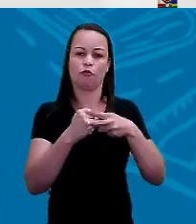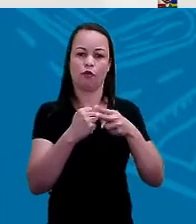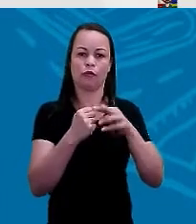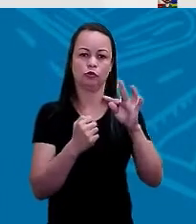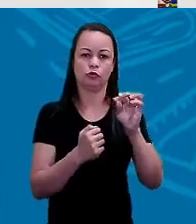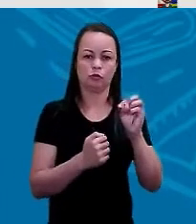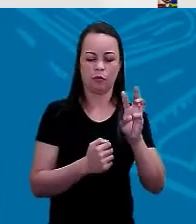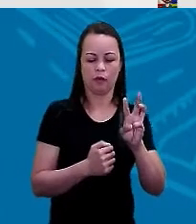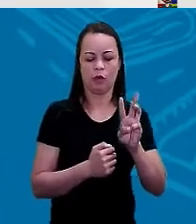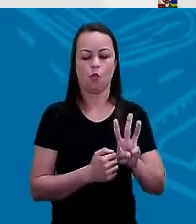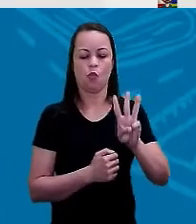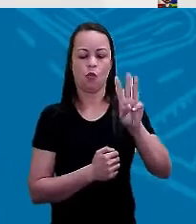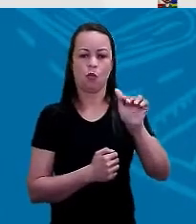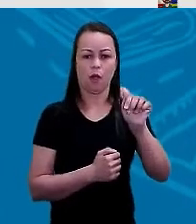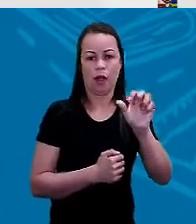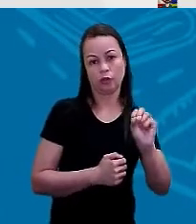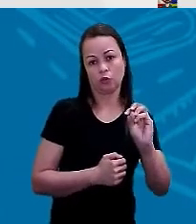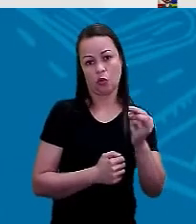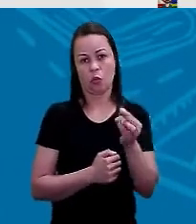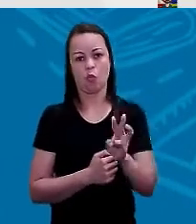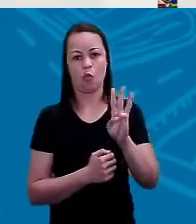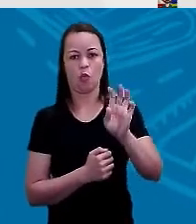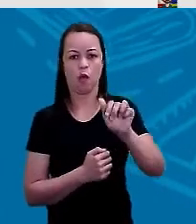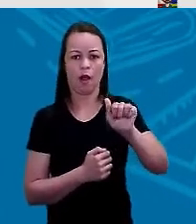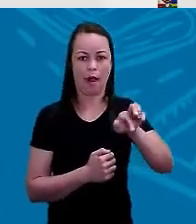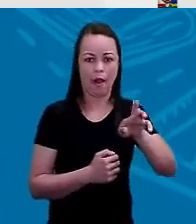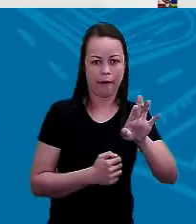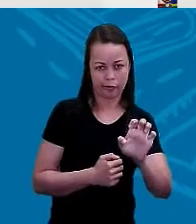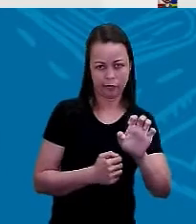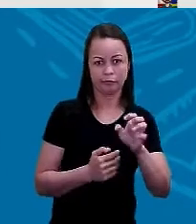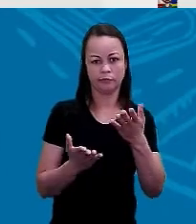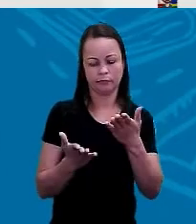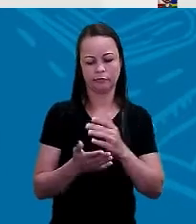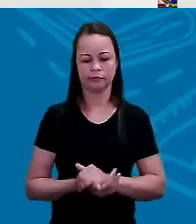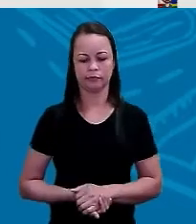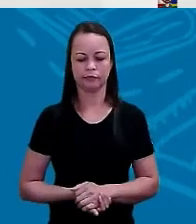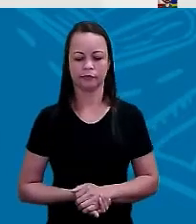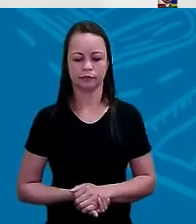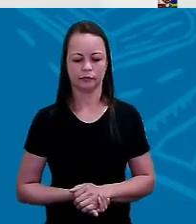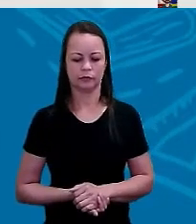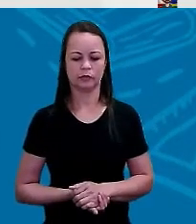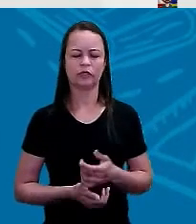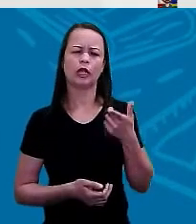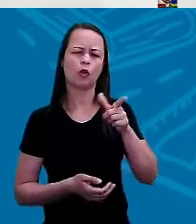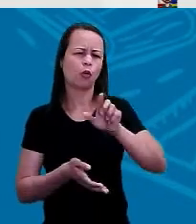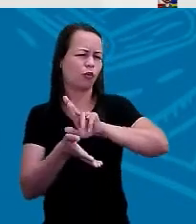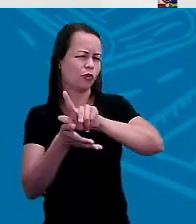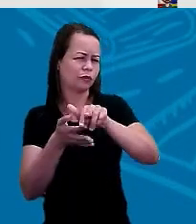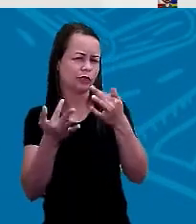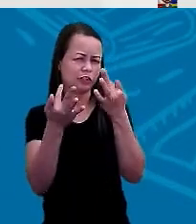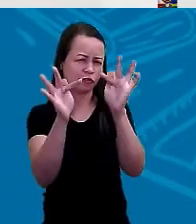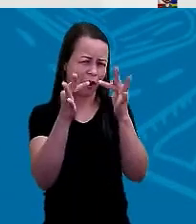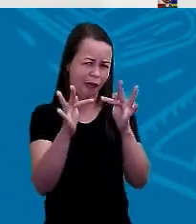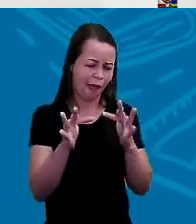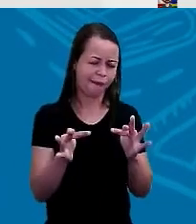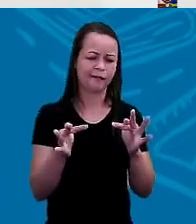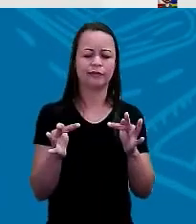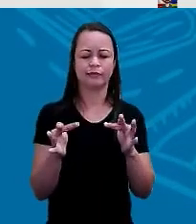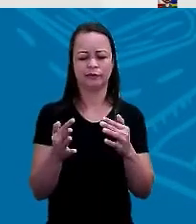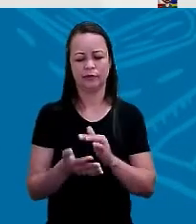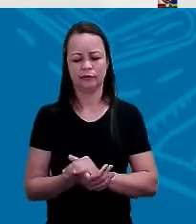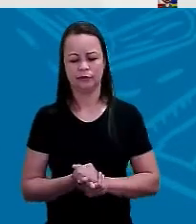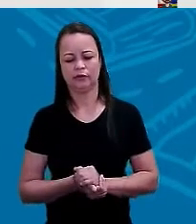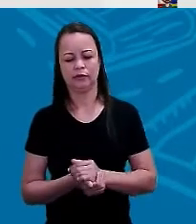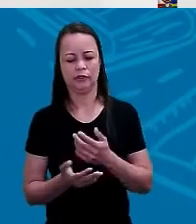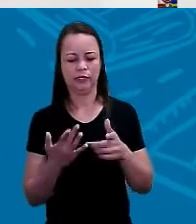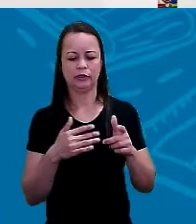was or were. It's up to you. It's very, very easy. Alright? So, e aqui eu tenho outras frases, né? Ó, I was at